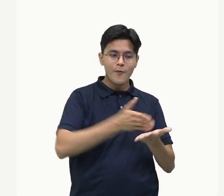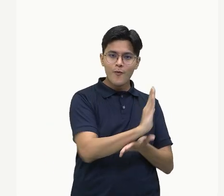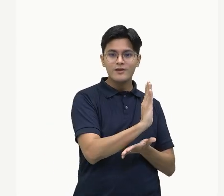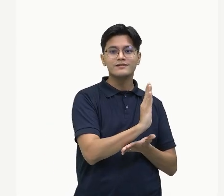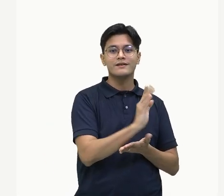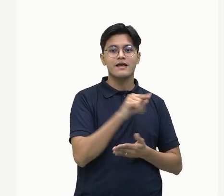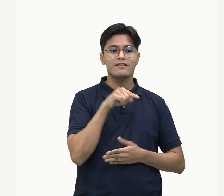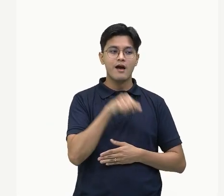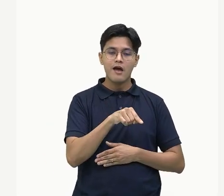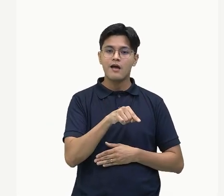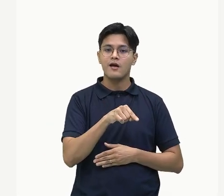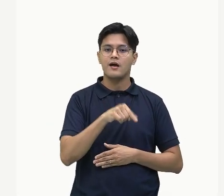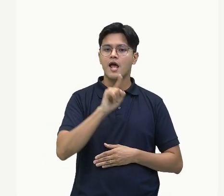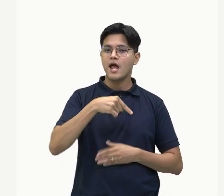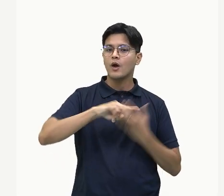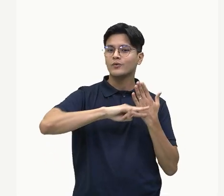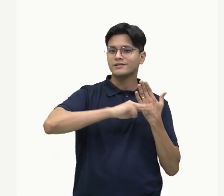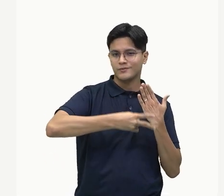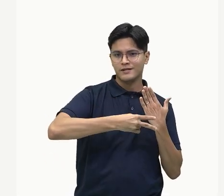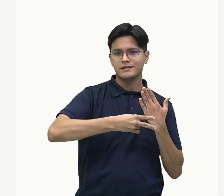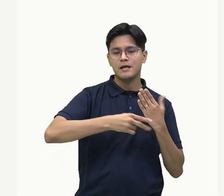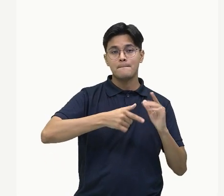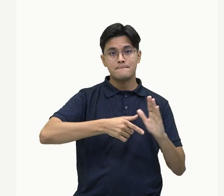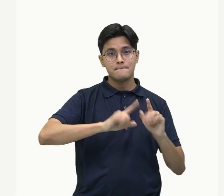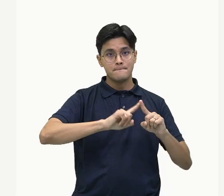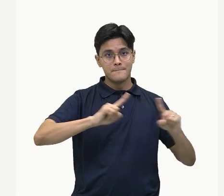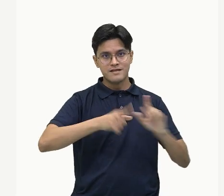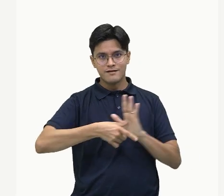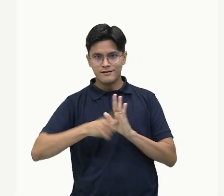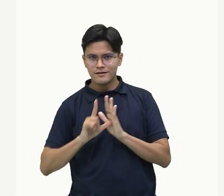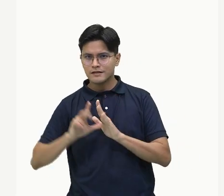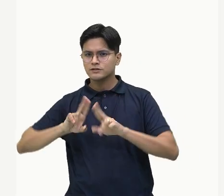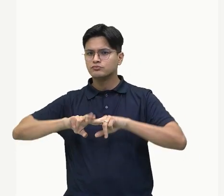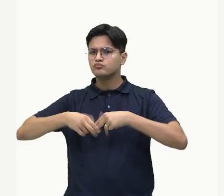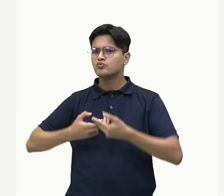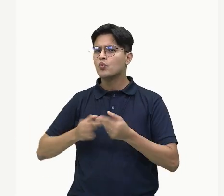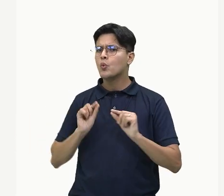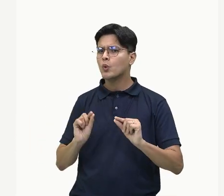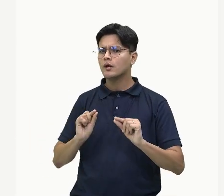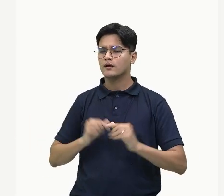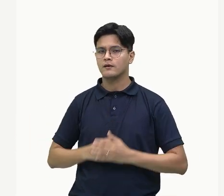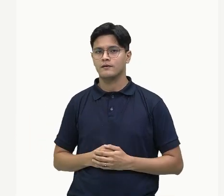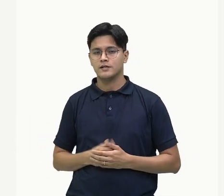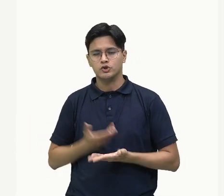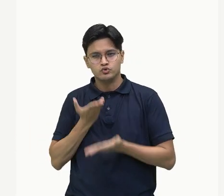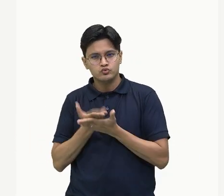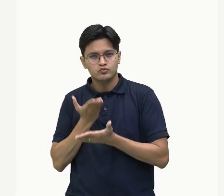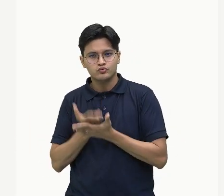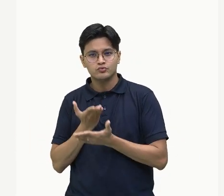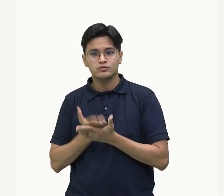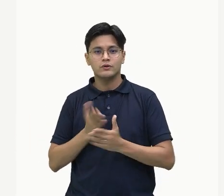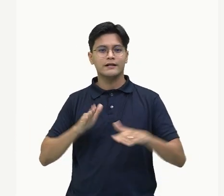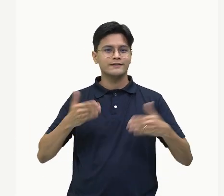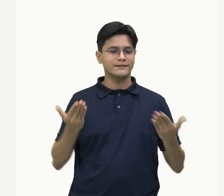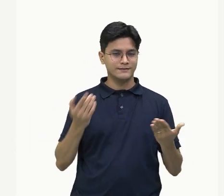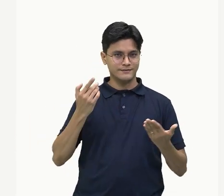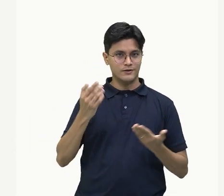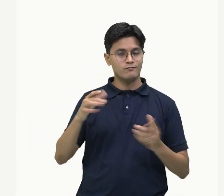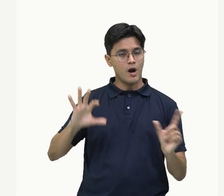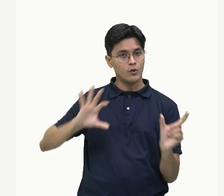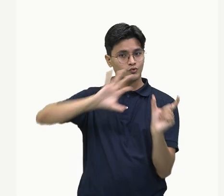que é a ação de estudar bastante, tá? Então, as conjunções, né, e